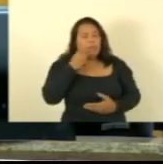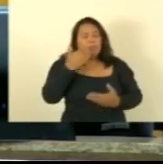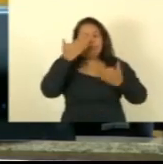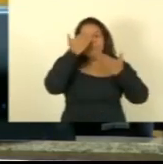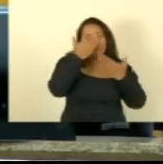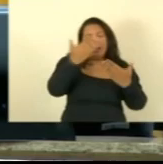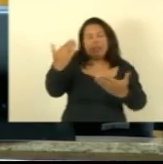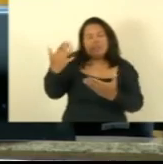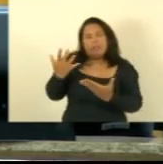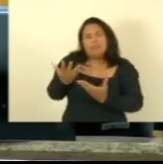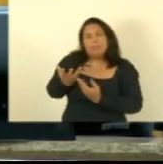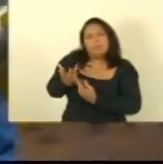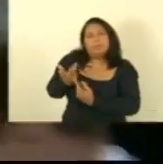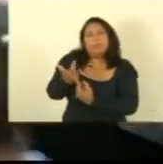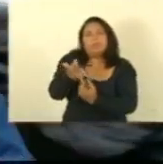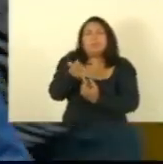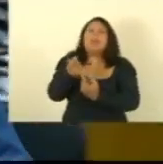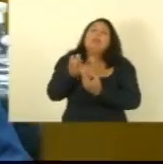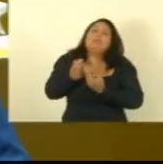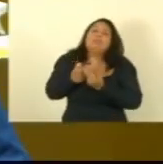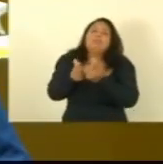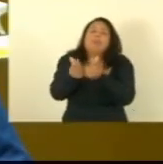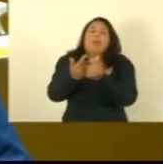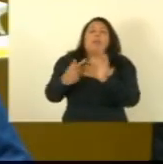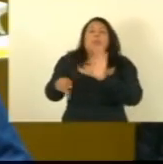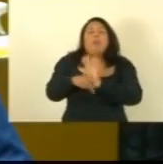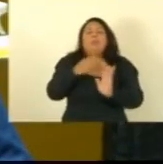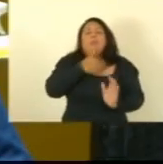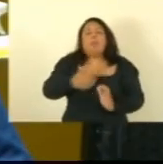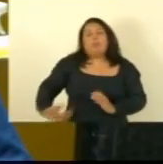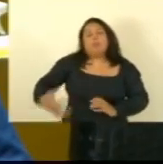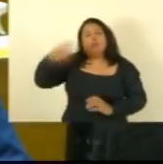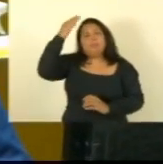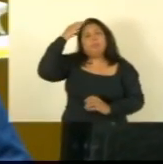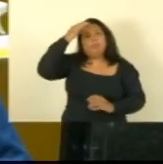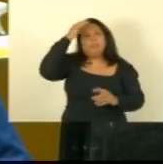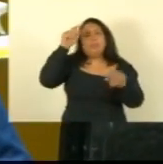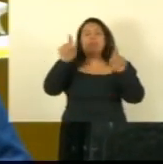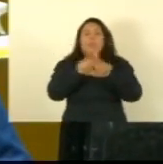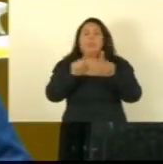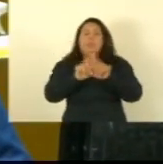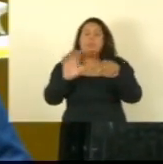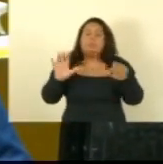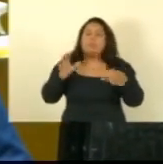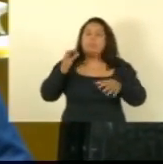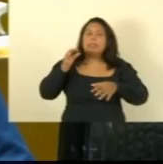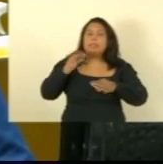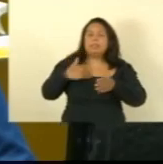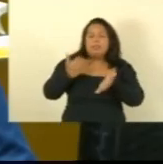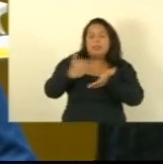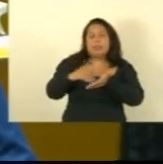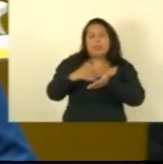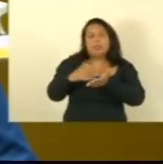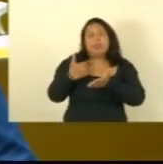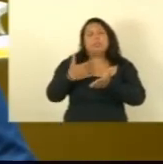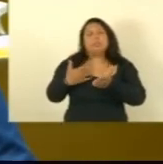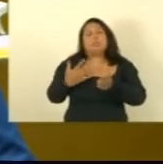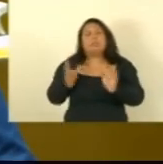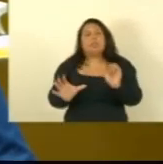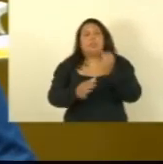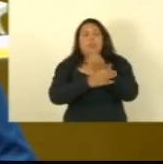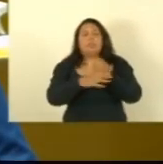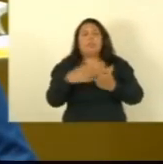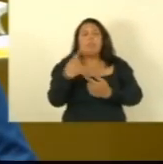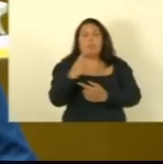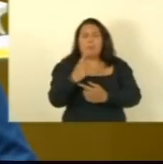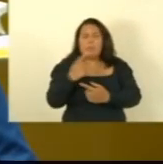a sensibilidade do governo do Estado do Espírito Santo e, inclusive, da Secretaria de Segurança Pública em retomar esse programa